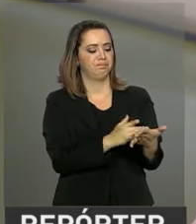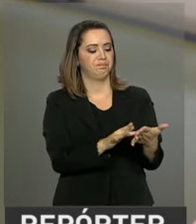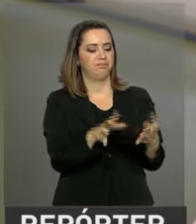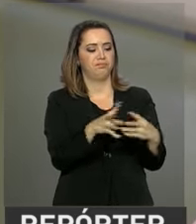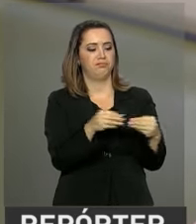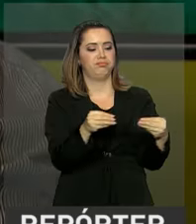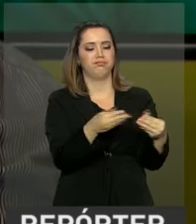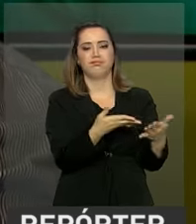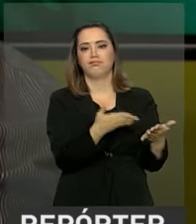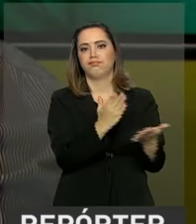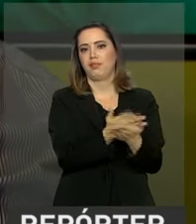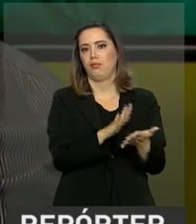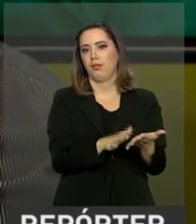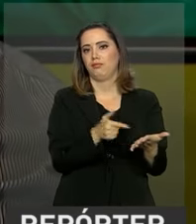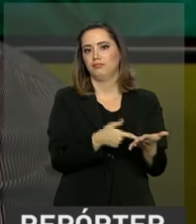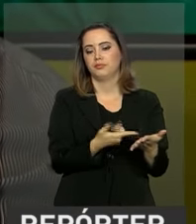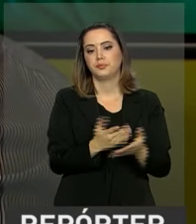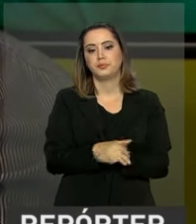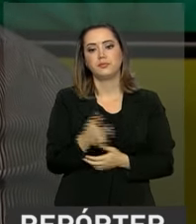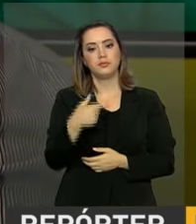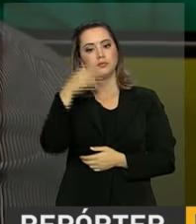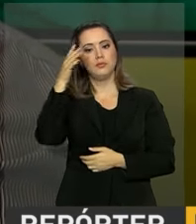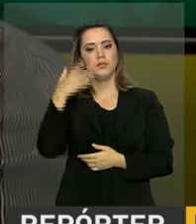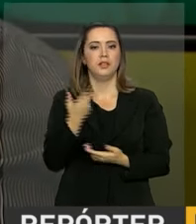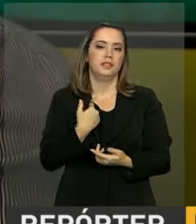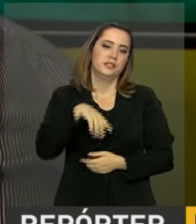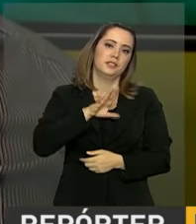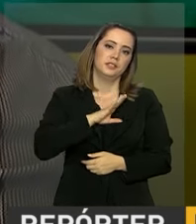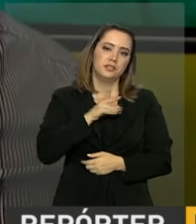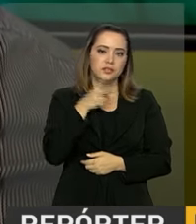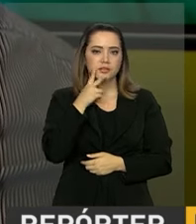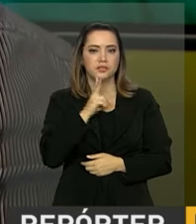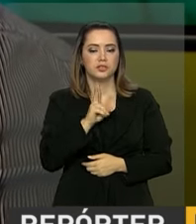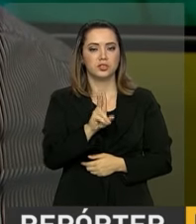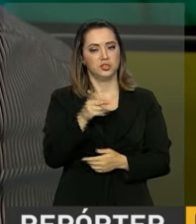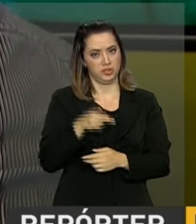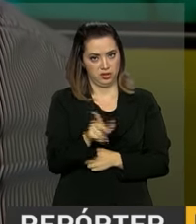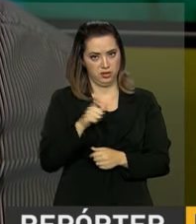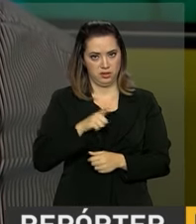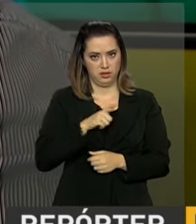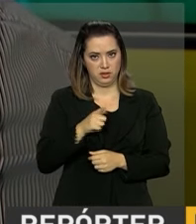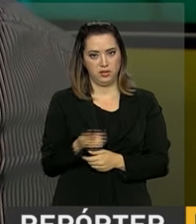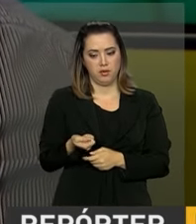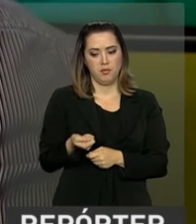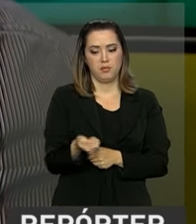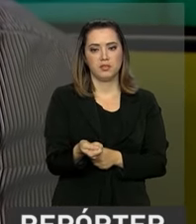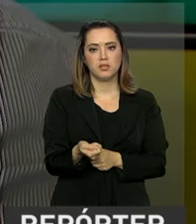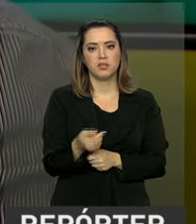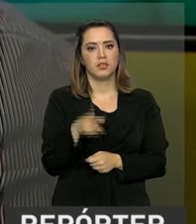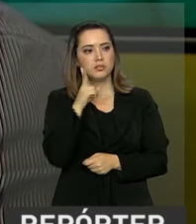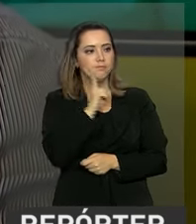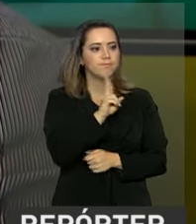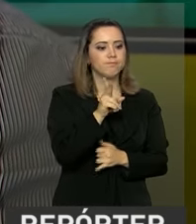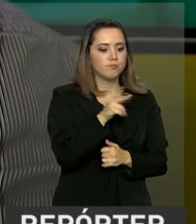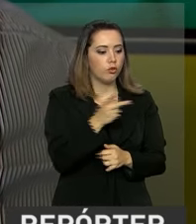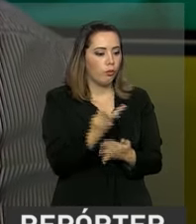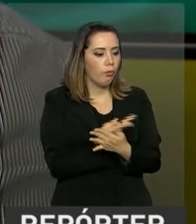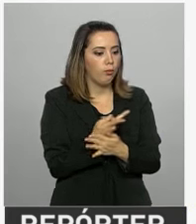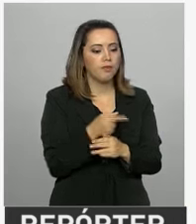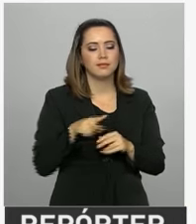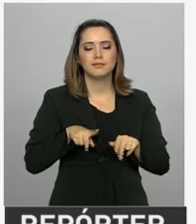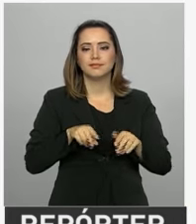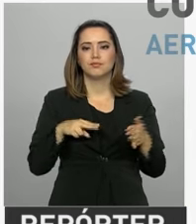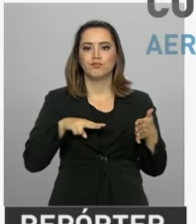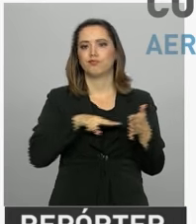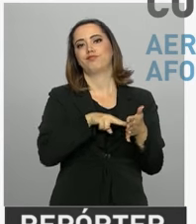uma tomada aí. A gente geralmente a gente não esquece o carregador, a gente vê que, né, tem tomada, tudo, e a gente. Para mim está ótimo.